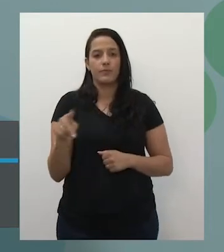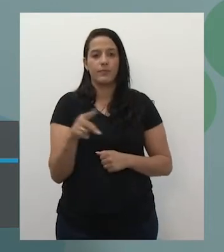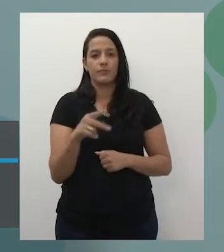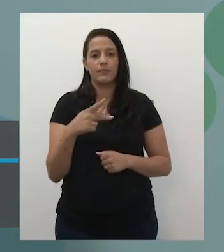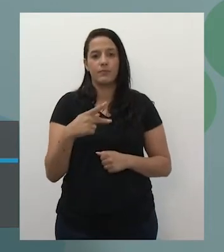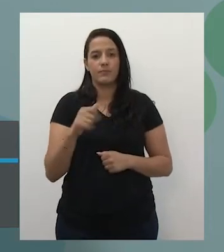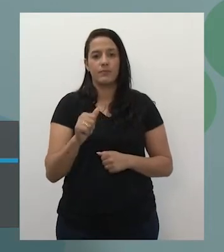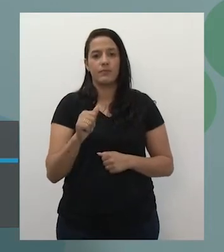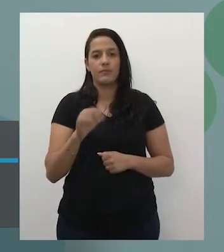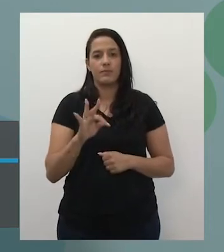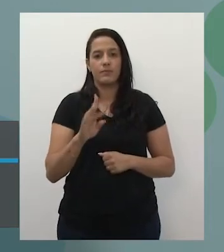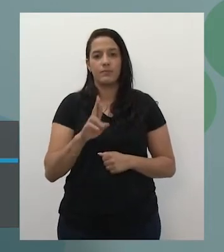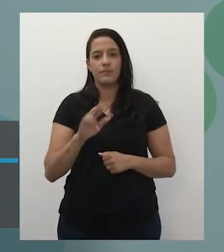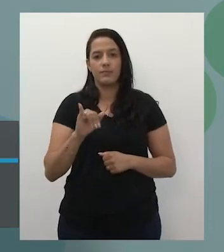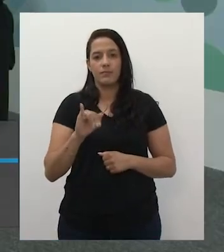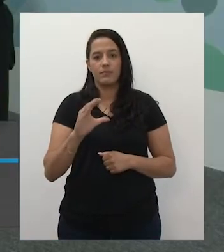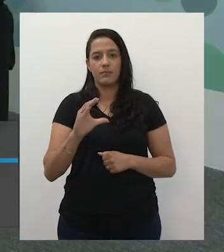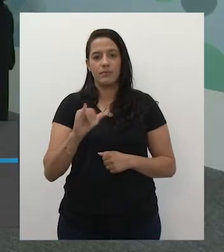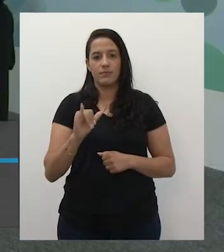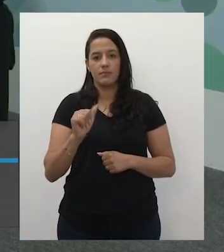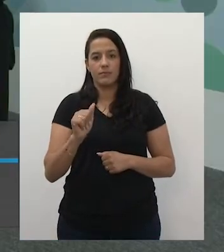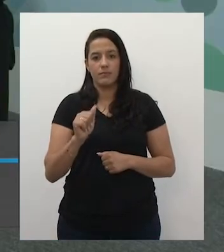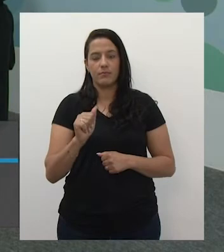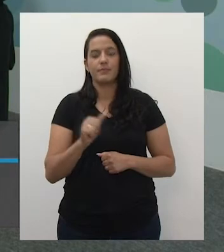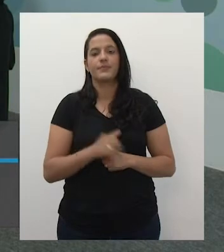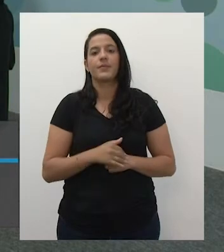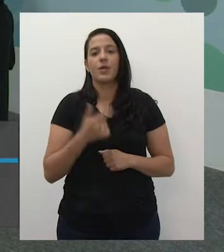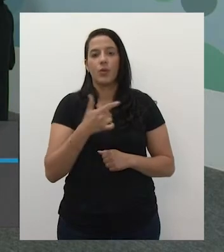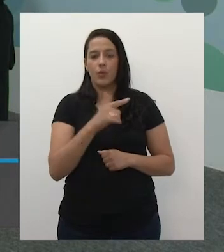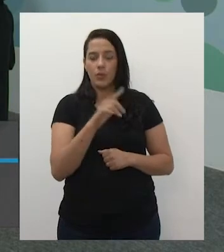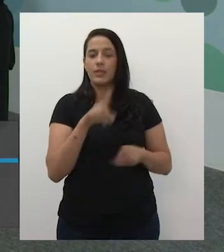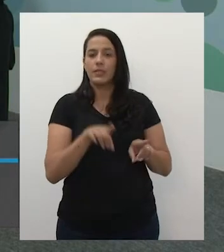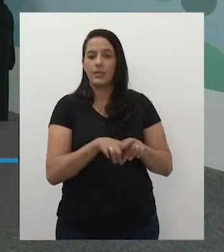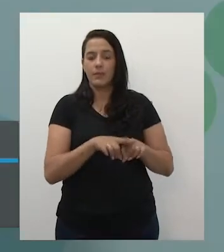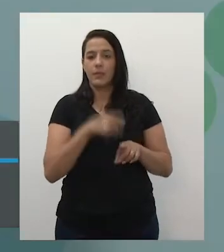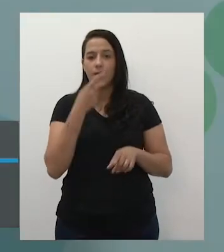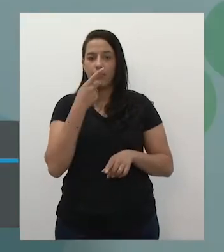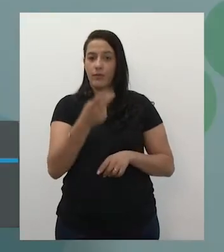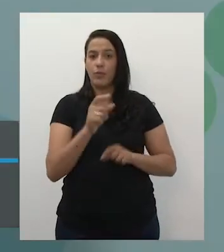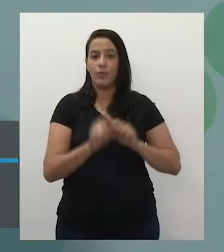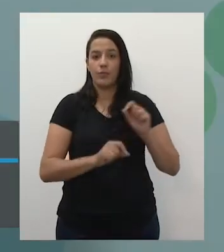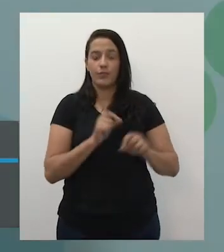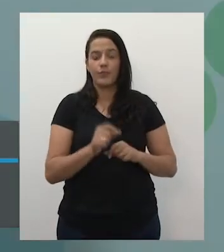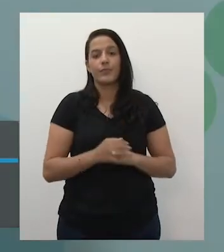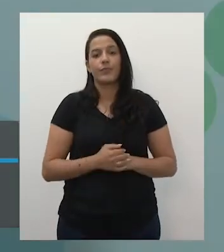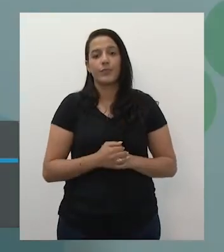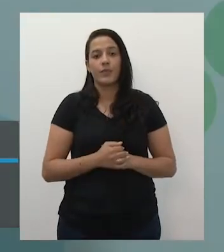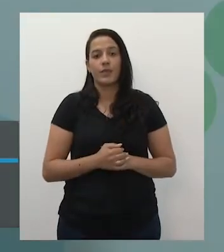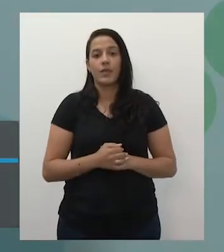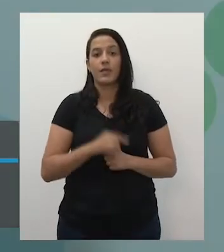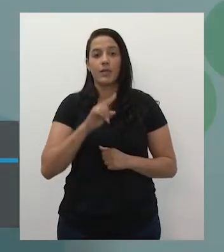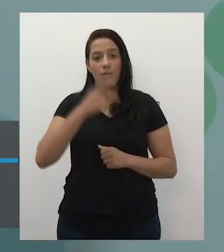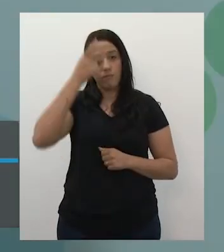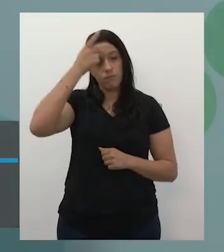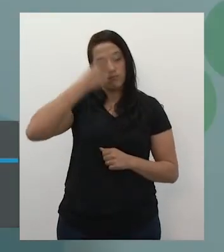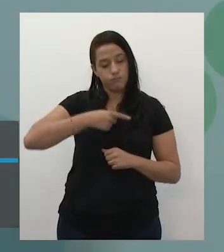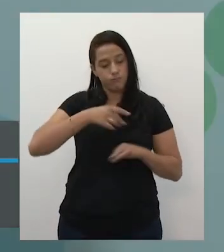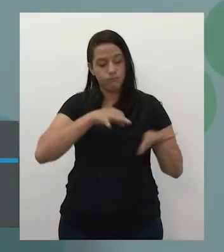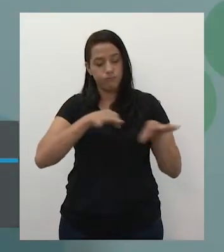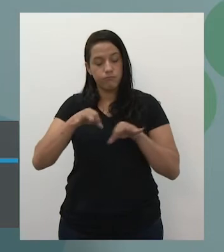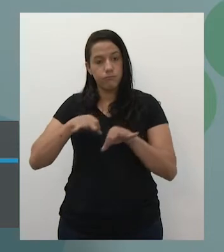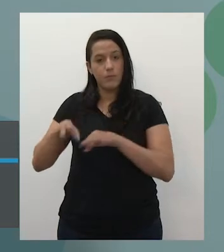pessoas vão se organizando ou que dificuldades encontram, os professores colocaram aqui também. A